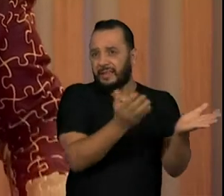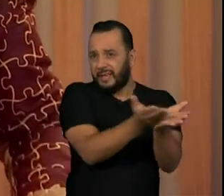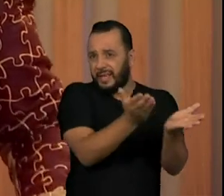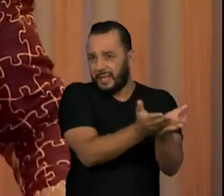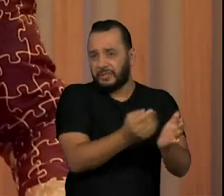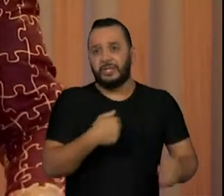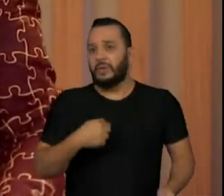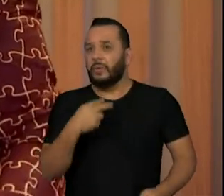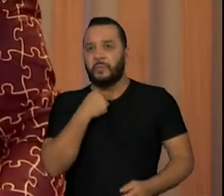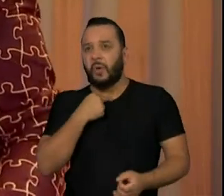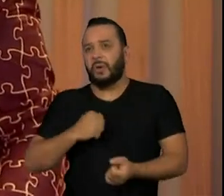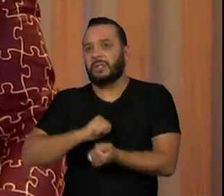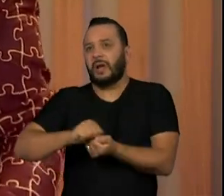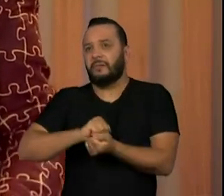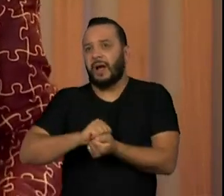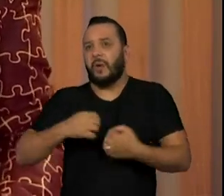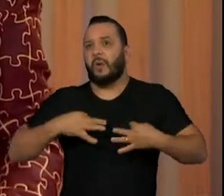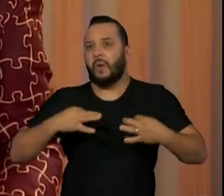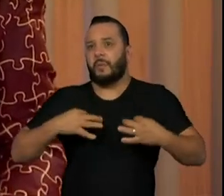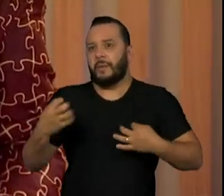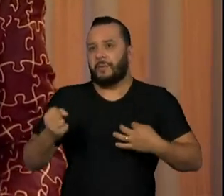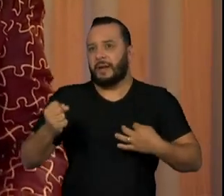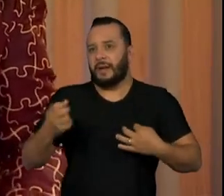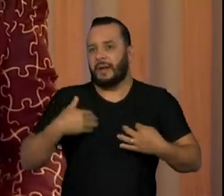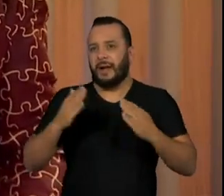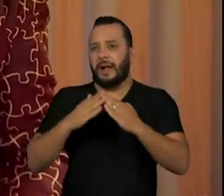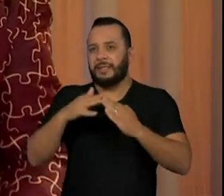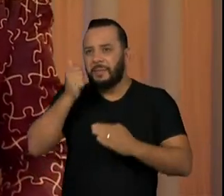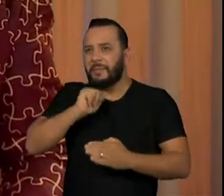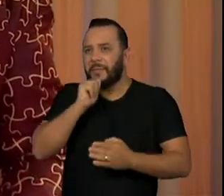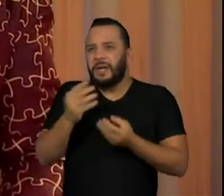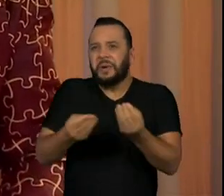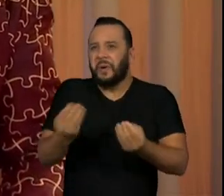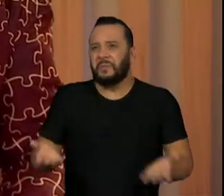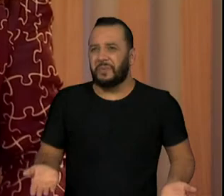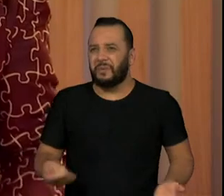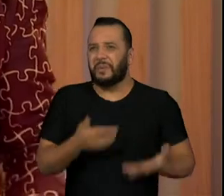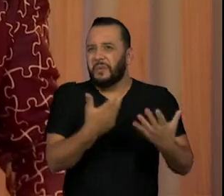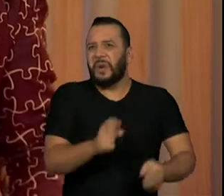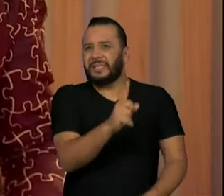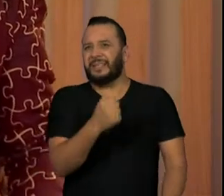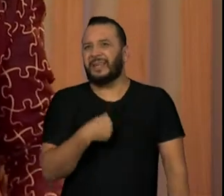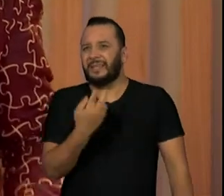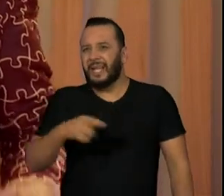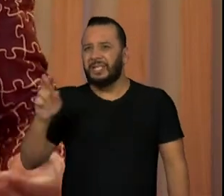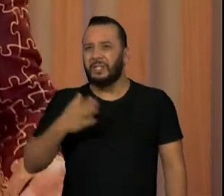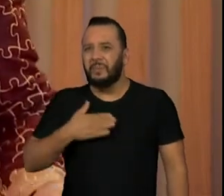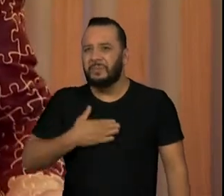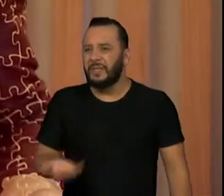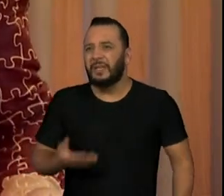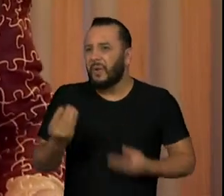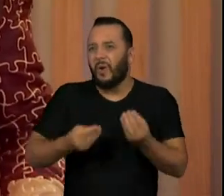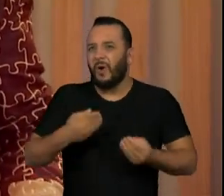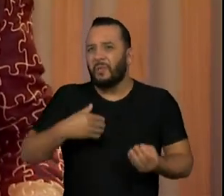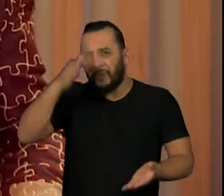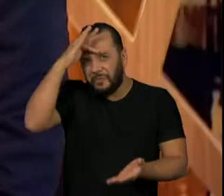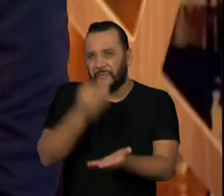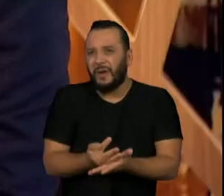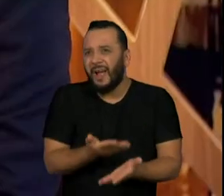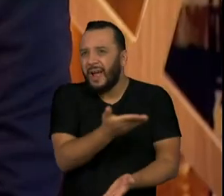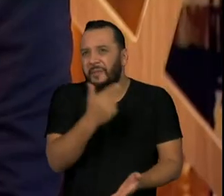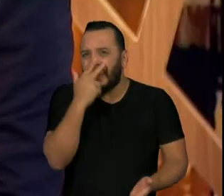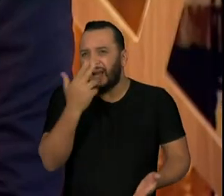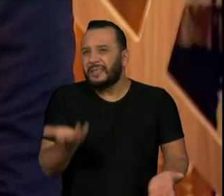roupas brancas na casa da minha própria mãe. Que religião é essa? Que religião é essa? Que fé é essa?